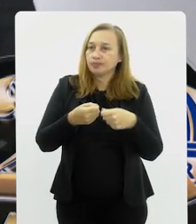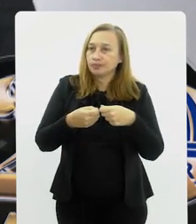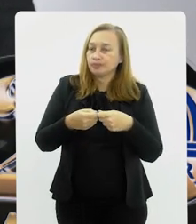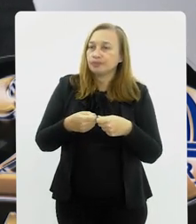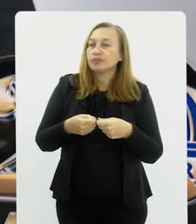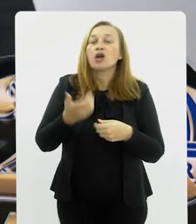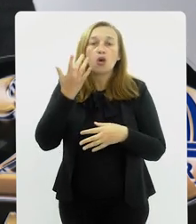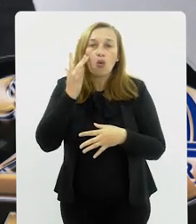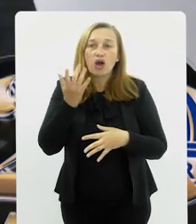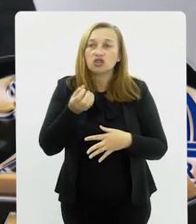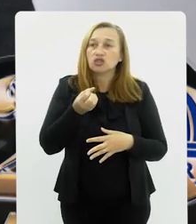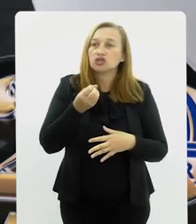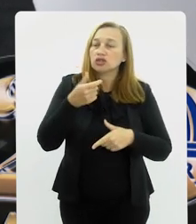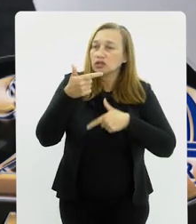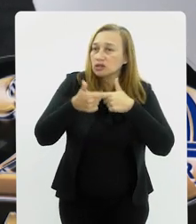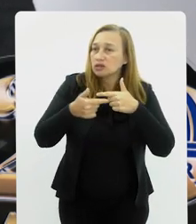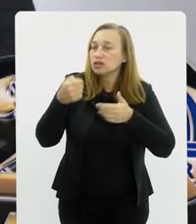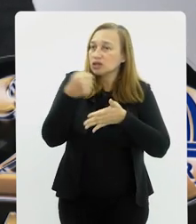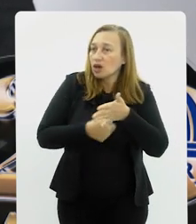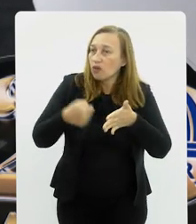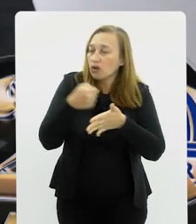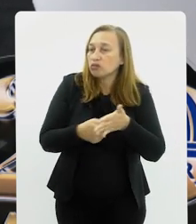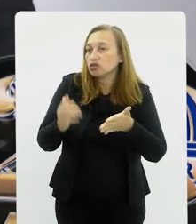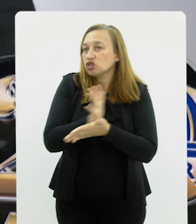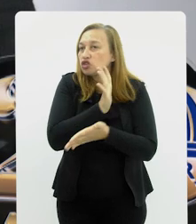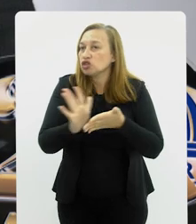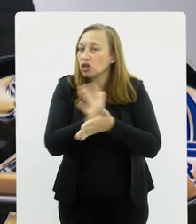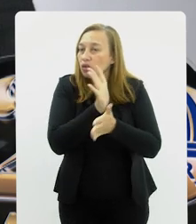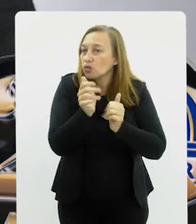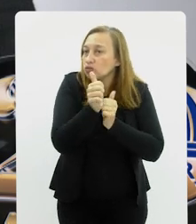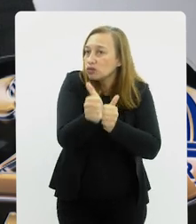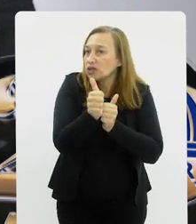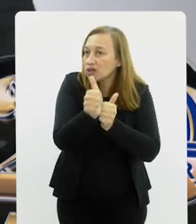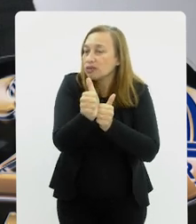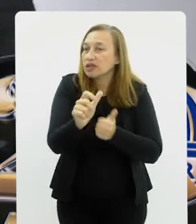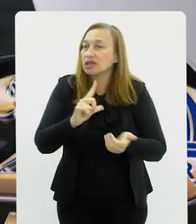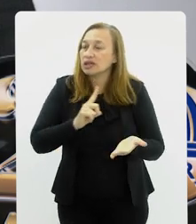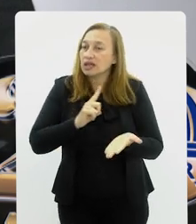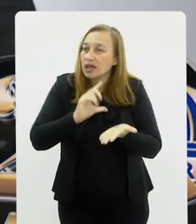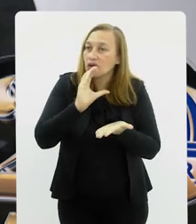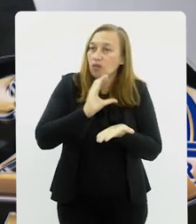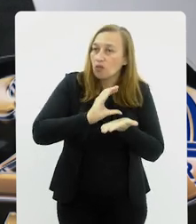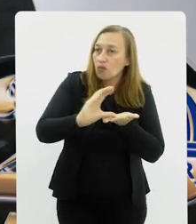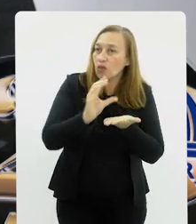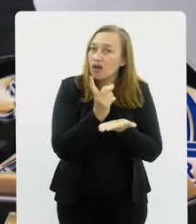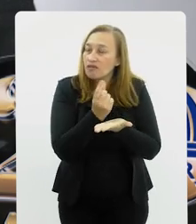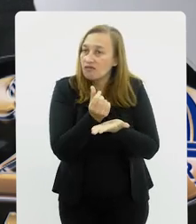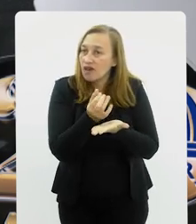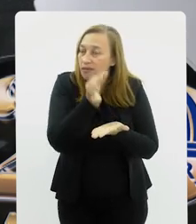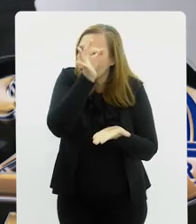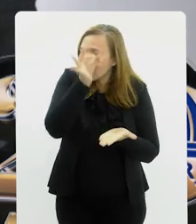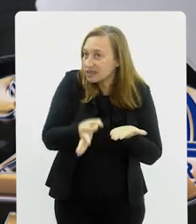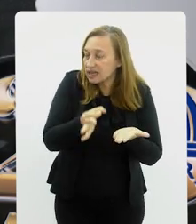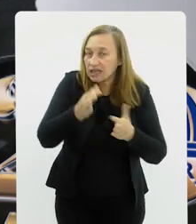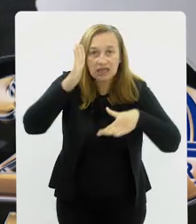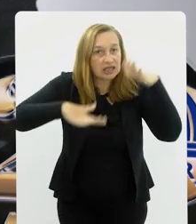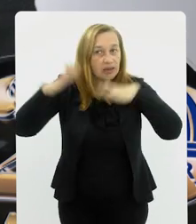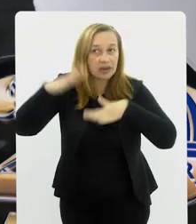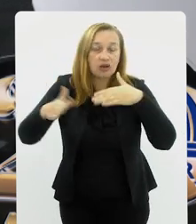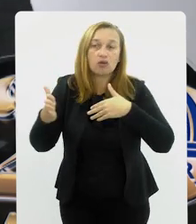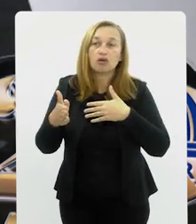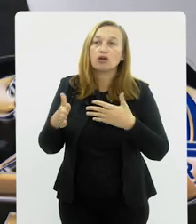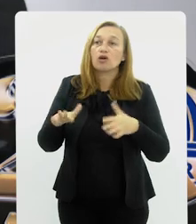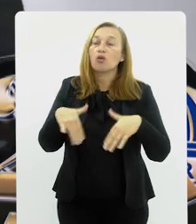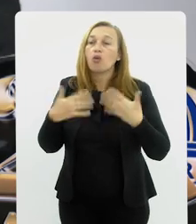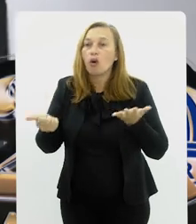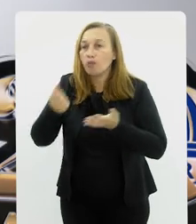tudo. Eu acho que isso é uma luta de alguns segmentos para que isso torne uma verba fixa, independente do prefeito que